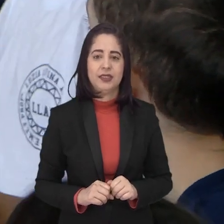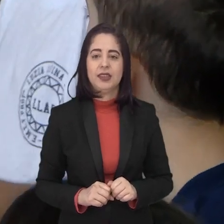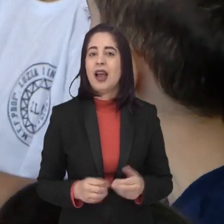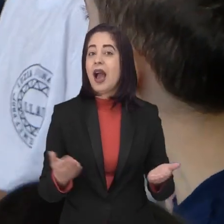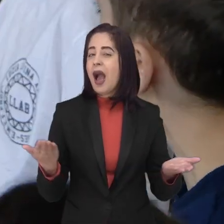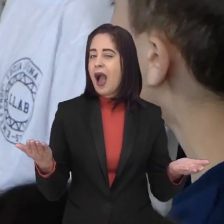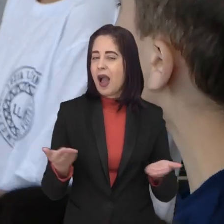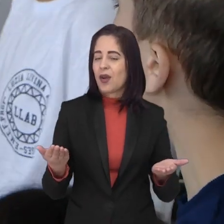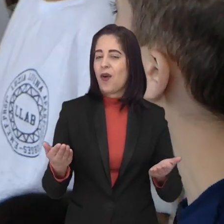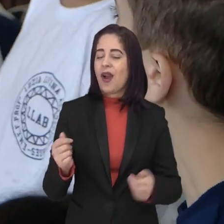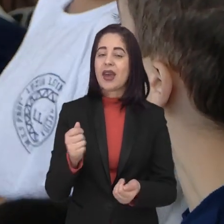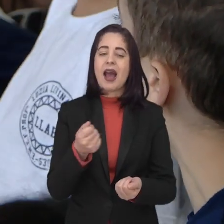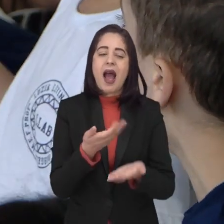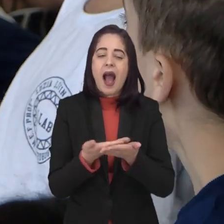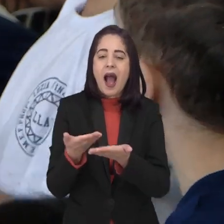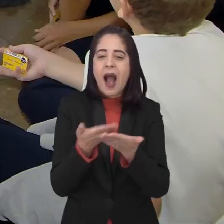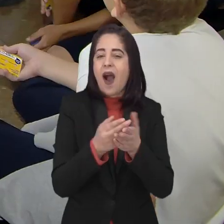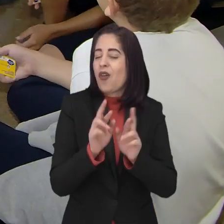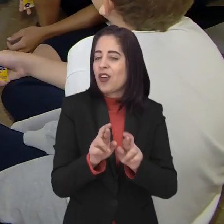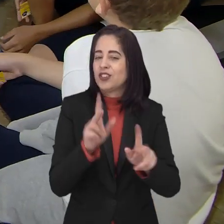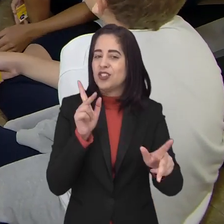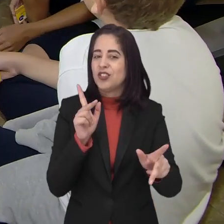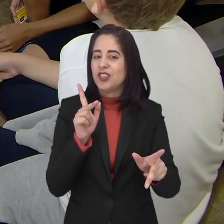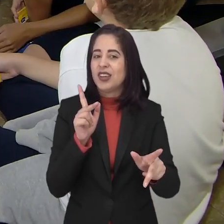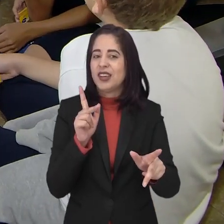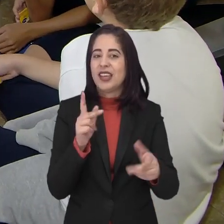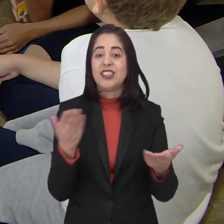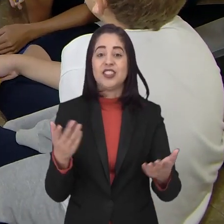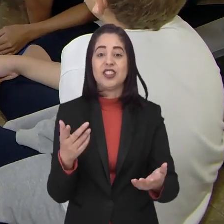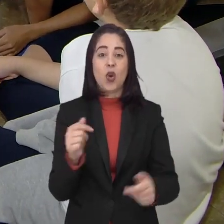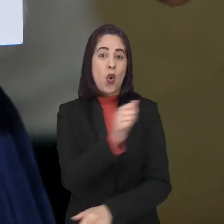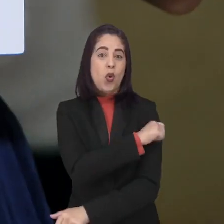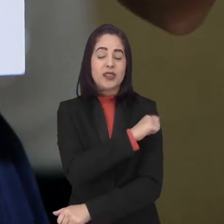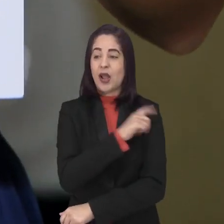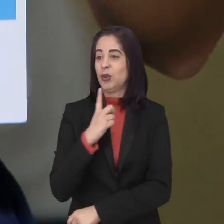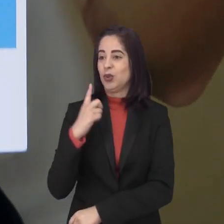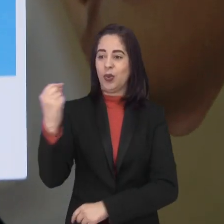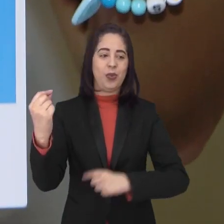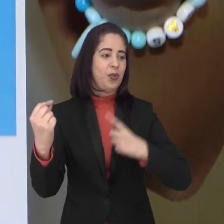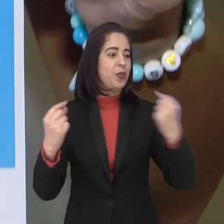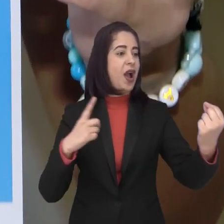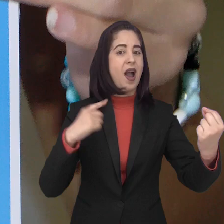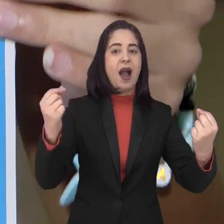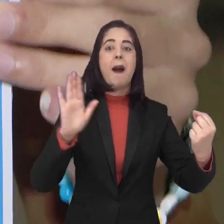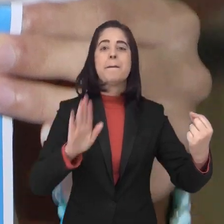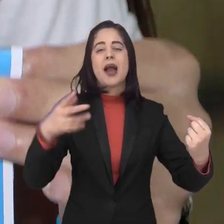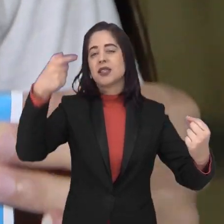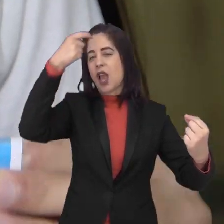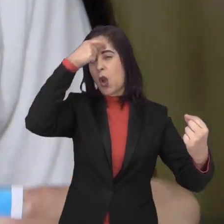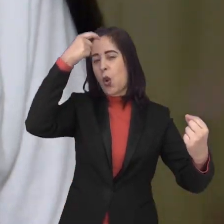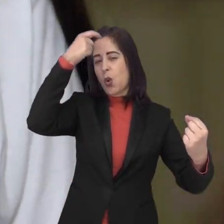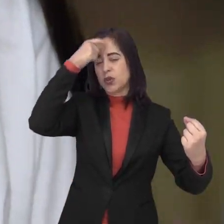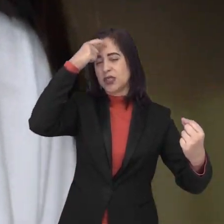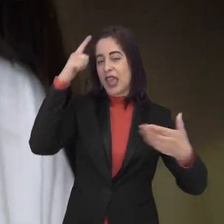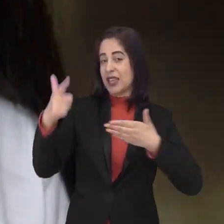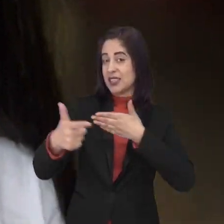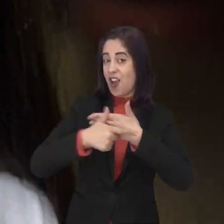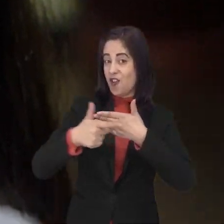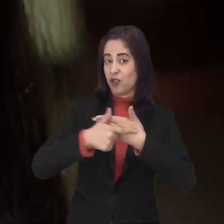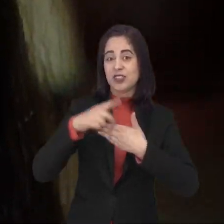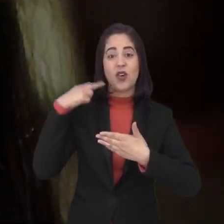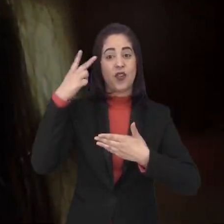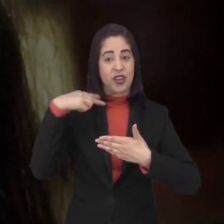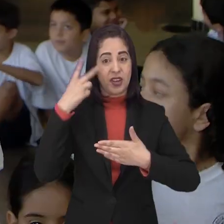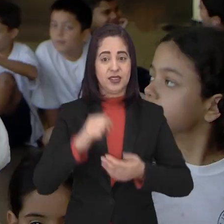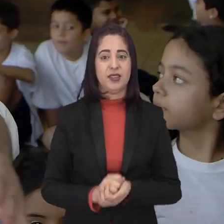depois desta aula diferente para os estudantes, os alunos saem daqui mais conscientes sobre o papel dos vereadores e dos